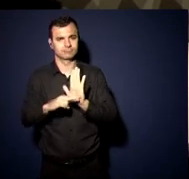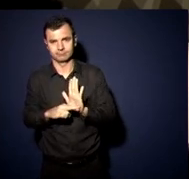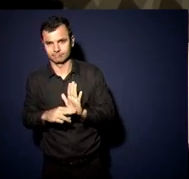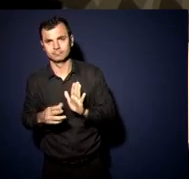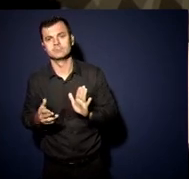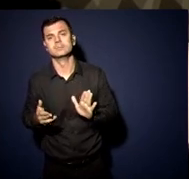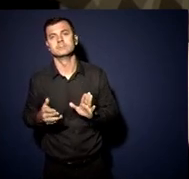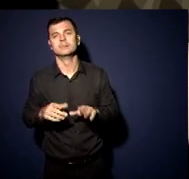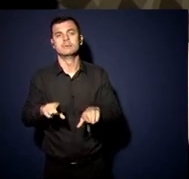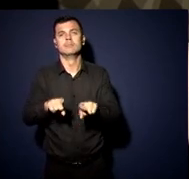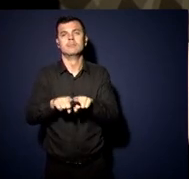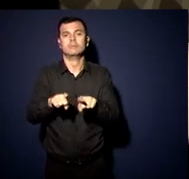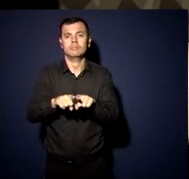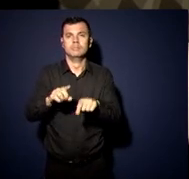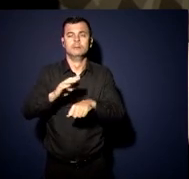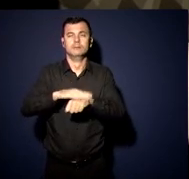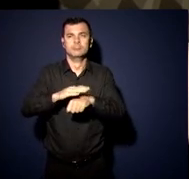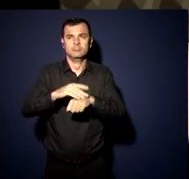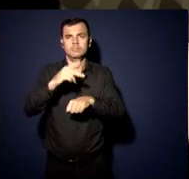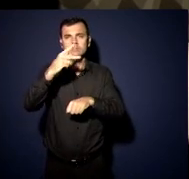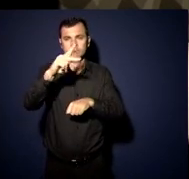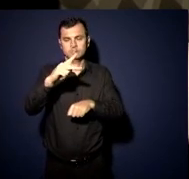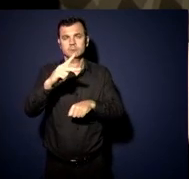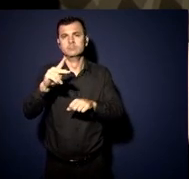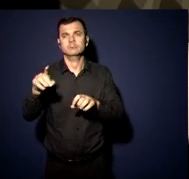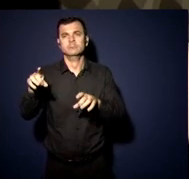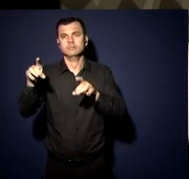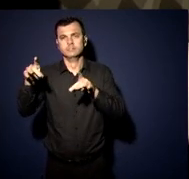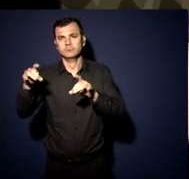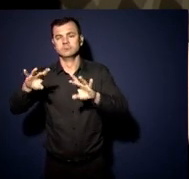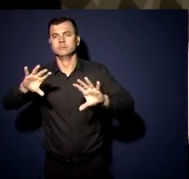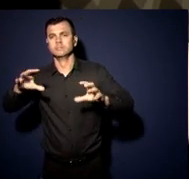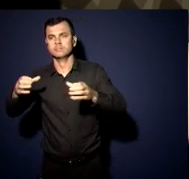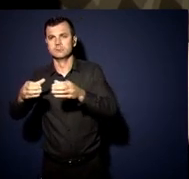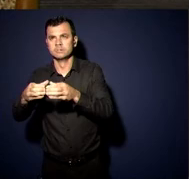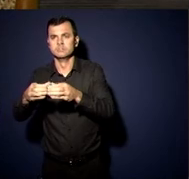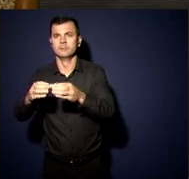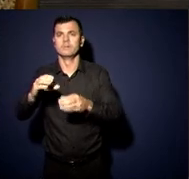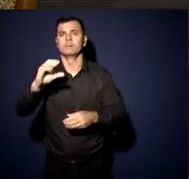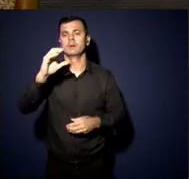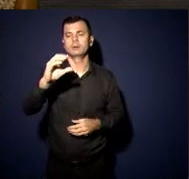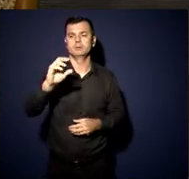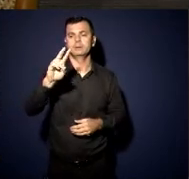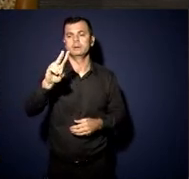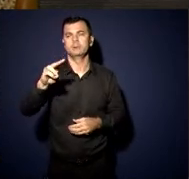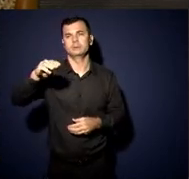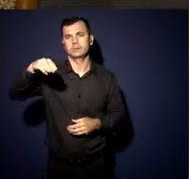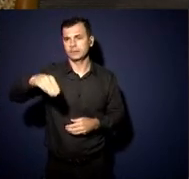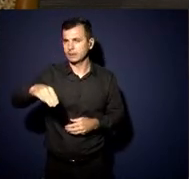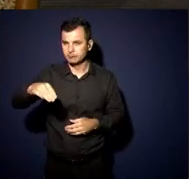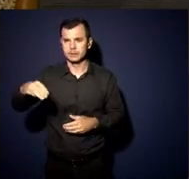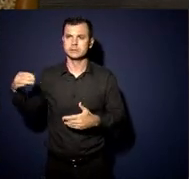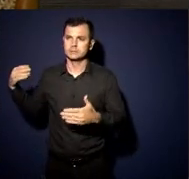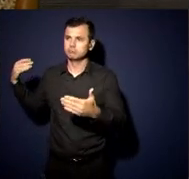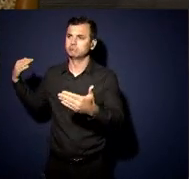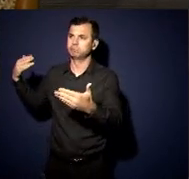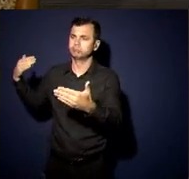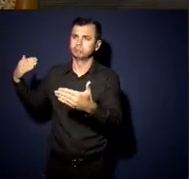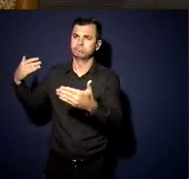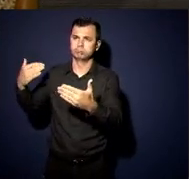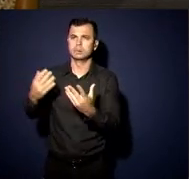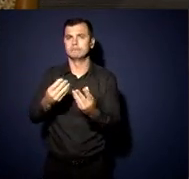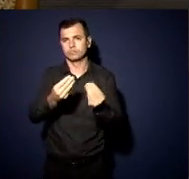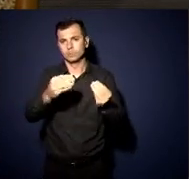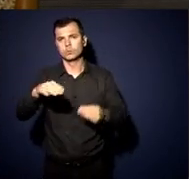atuação sancionadora bastante técnica né o colegiado da cvm de muitos gerações para cá é muito